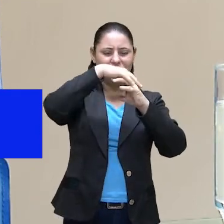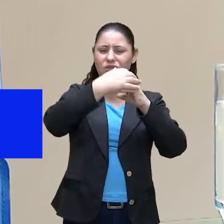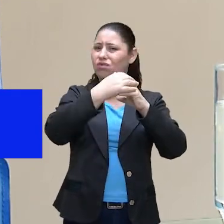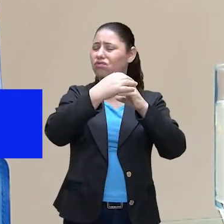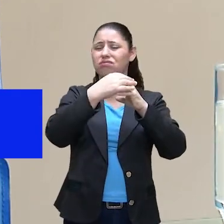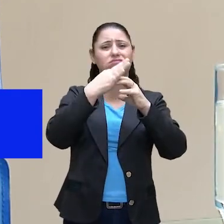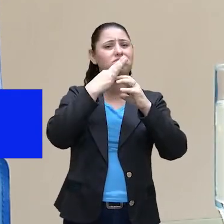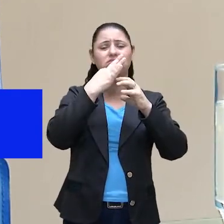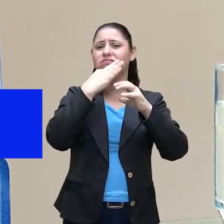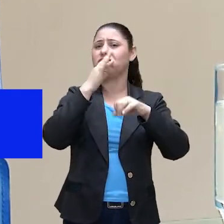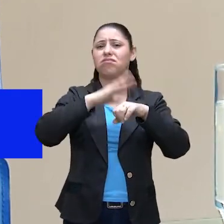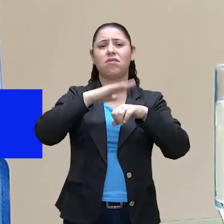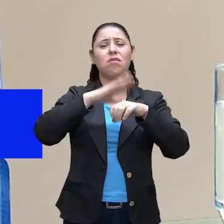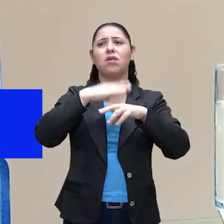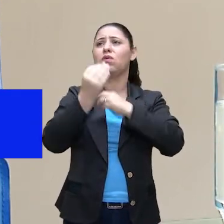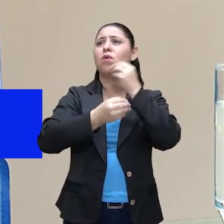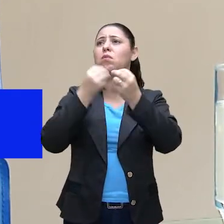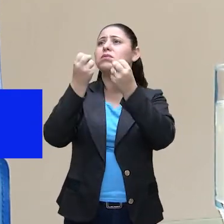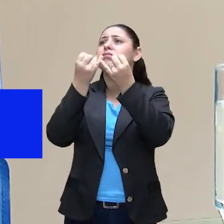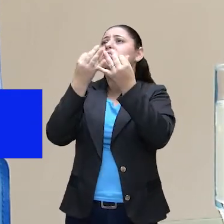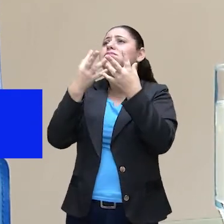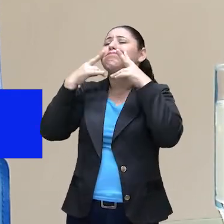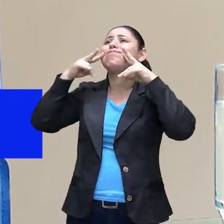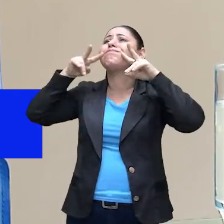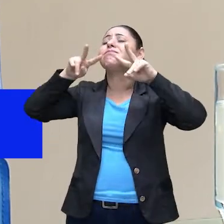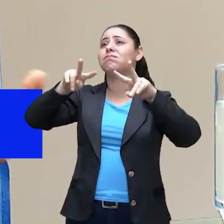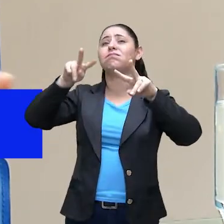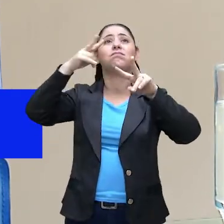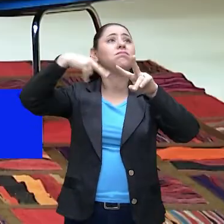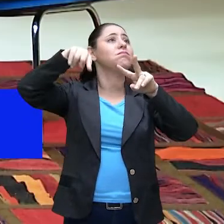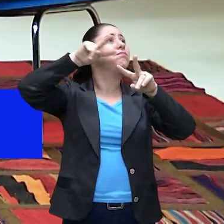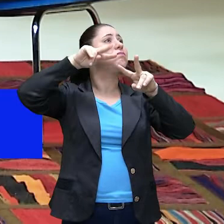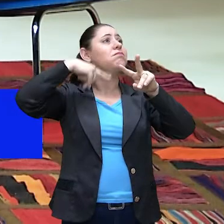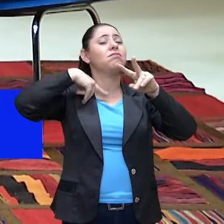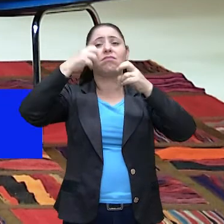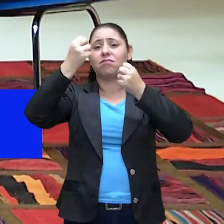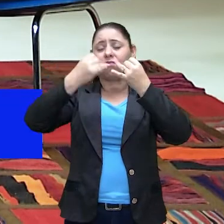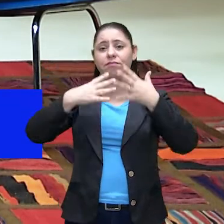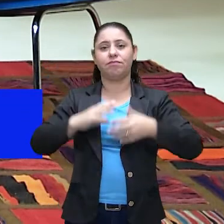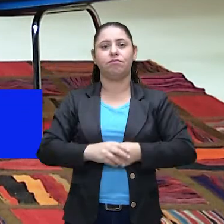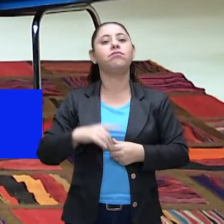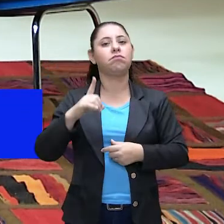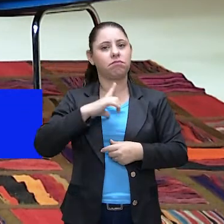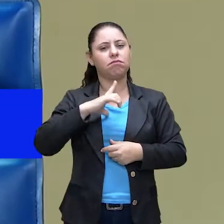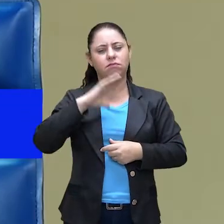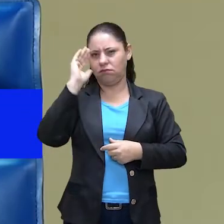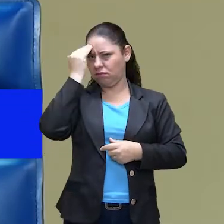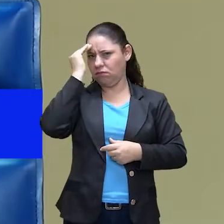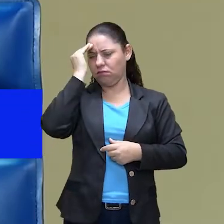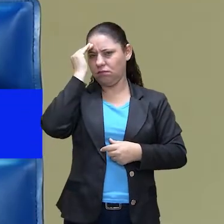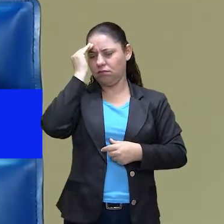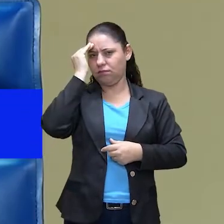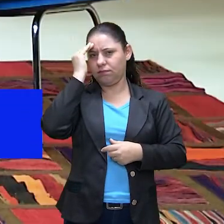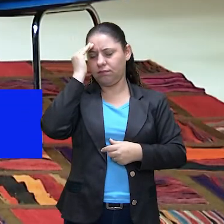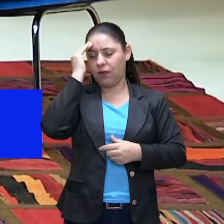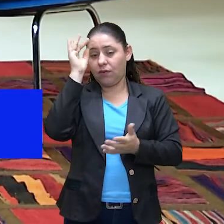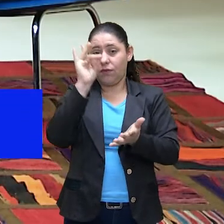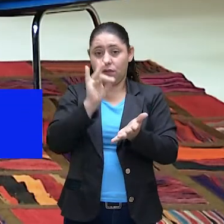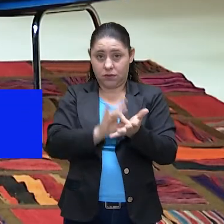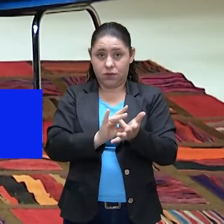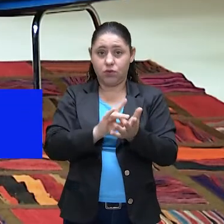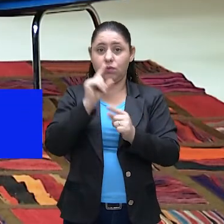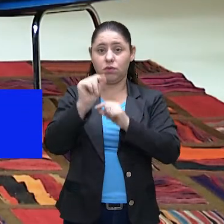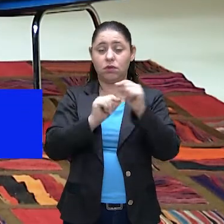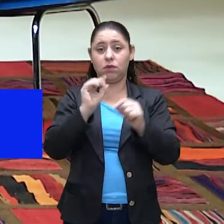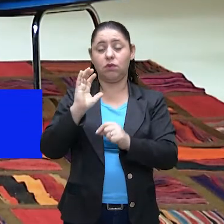não sabia mais como simbolizar o que ele via à volta dele. Eles têm a compreensão, né, doutor? Sim,